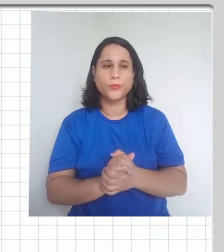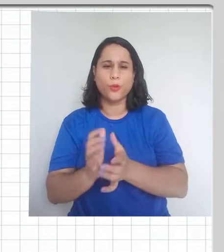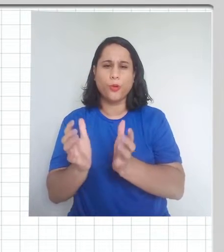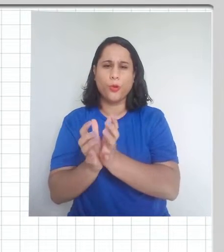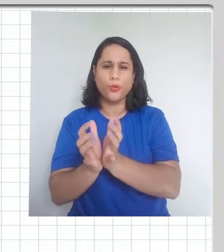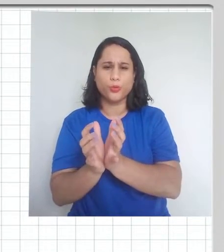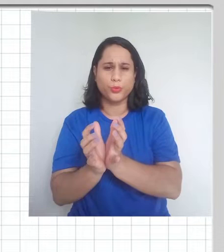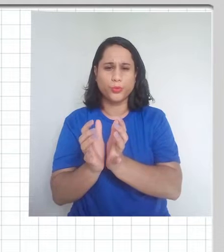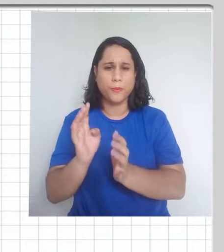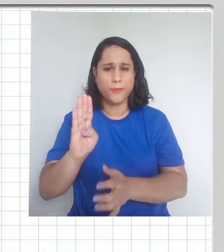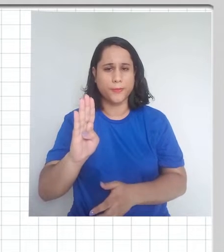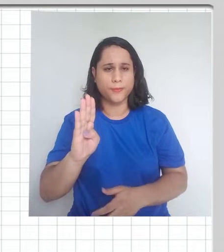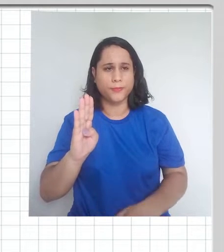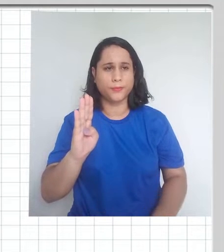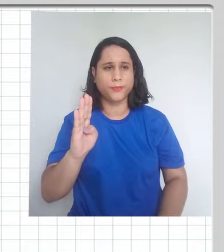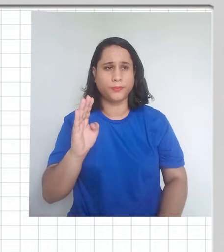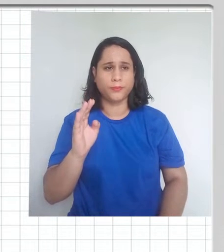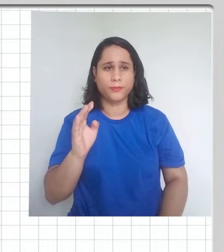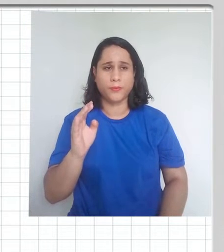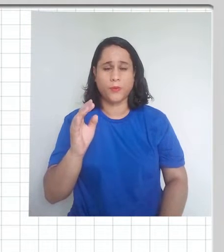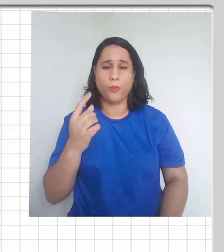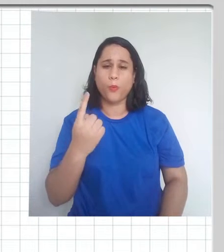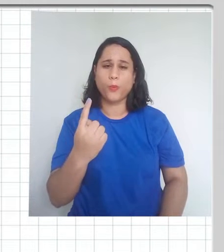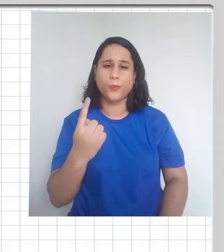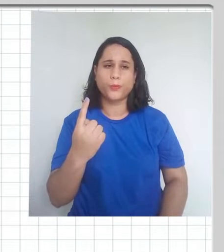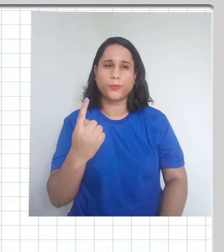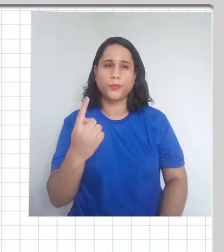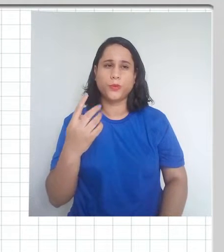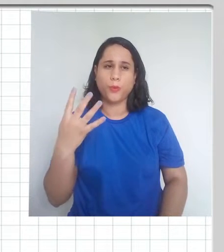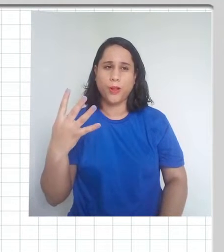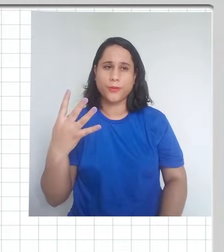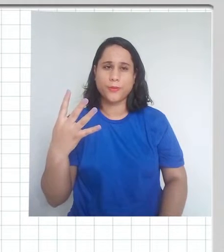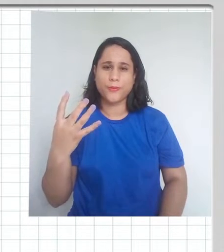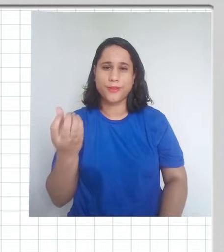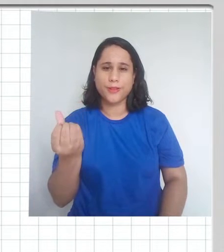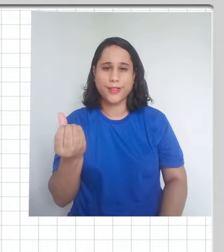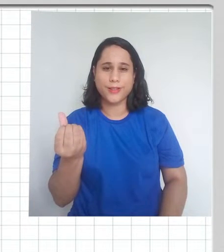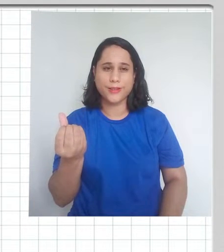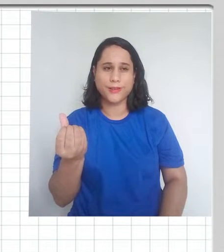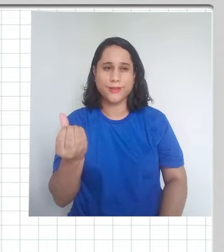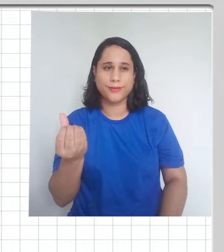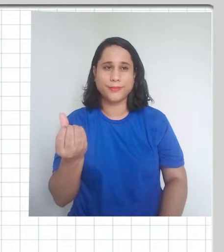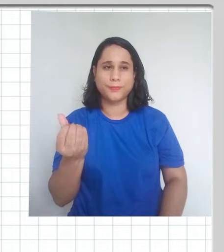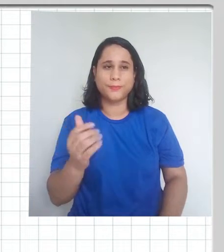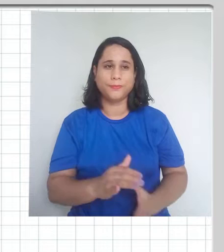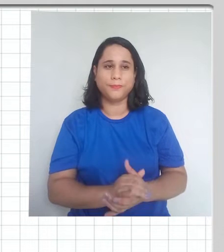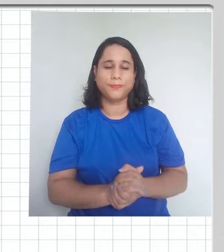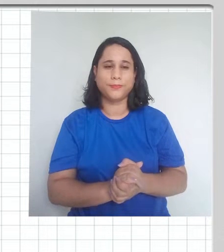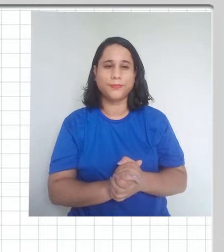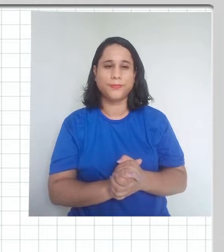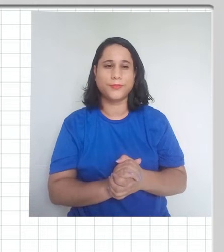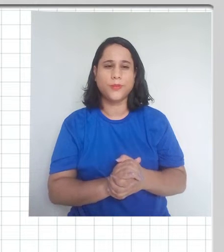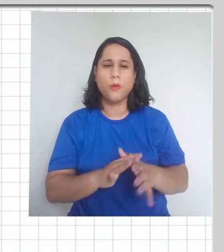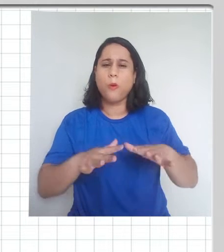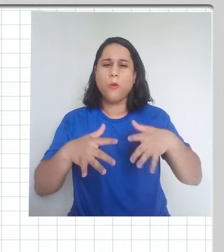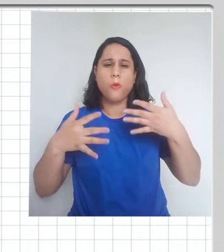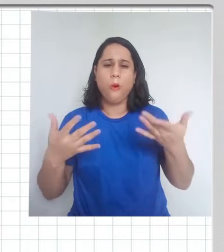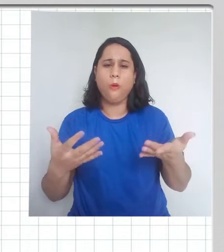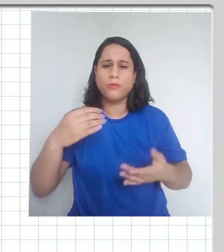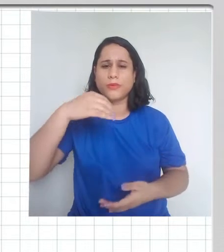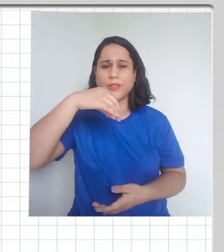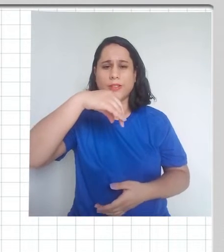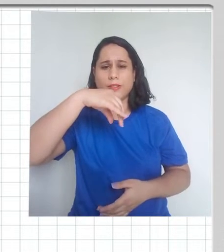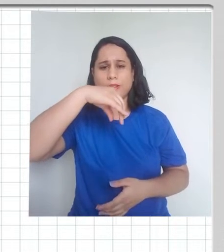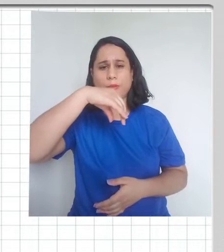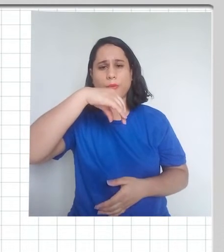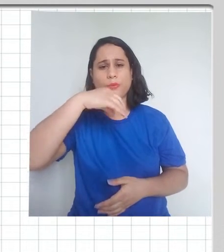O conjunto B será 1, 4, 6. Qual a intersecção? Ou